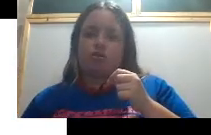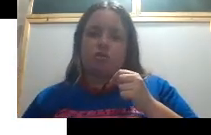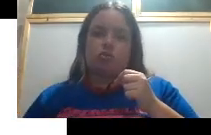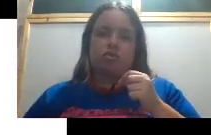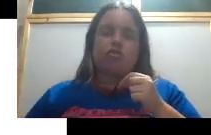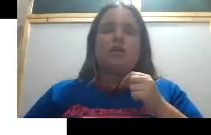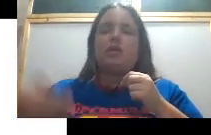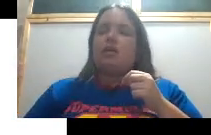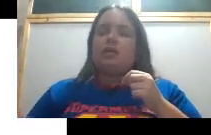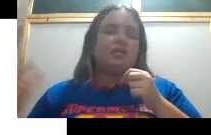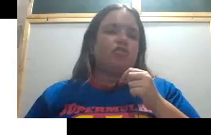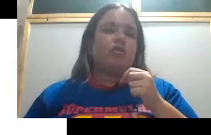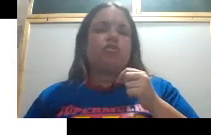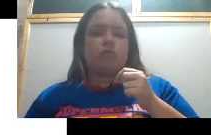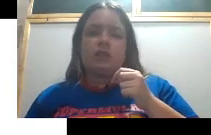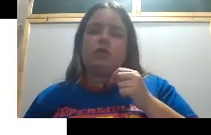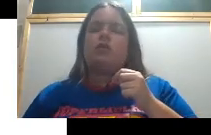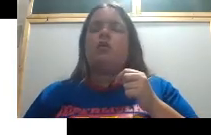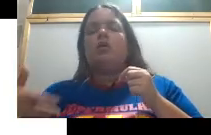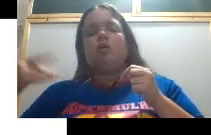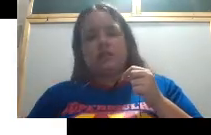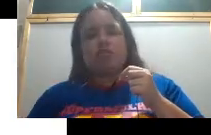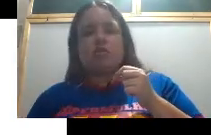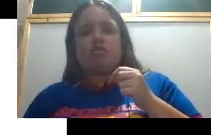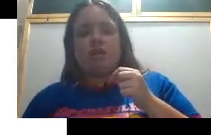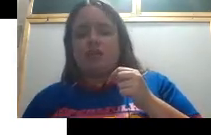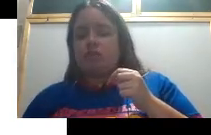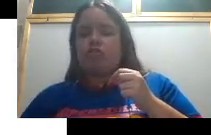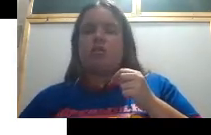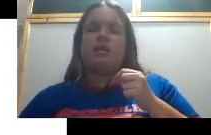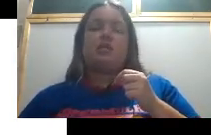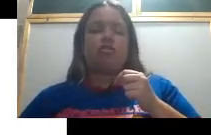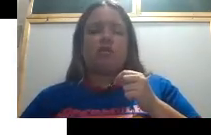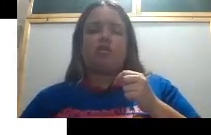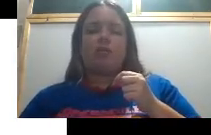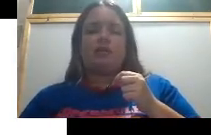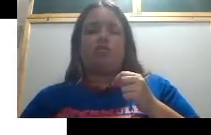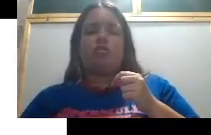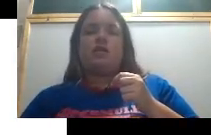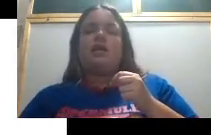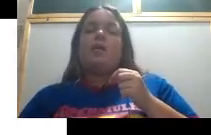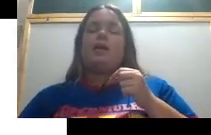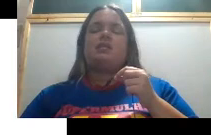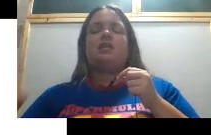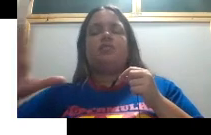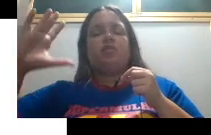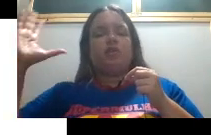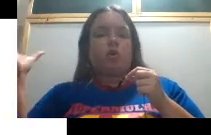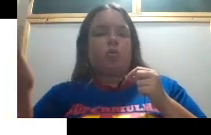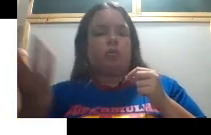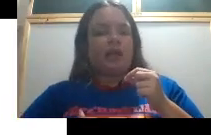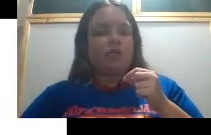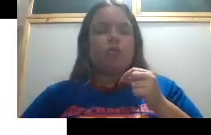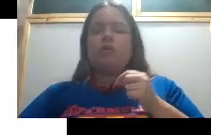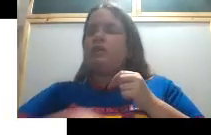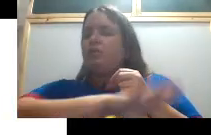para chamar atenção das pessoas que elas estão destruindo uma das nossas riquezas né que são as nossas matas mas isso